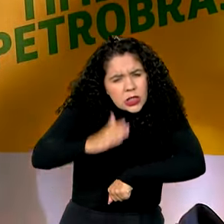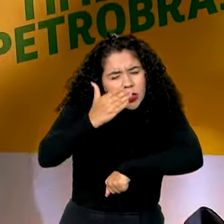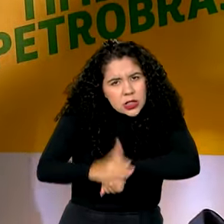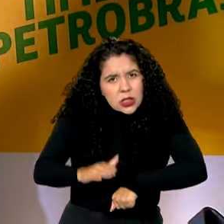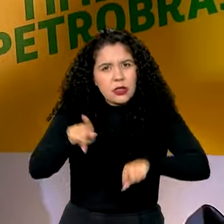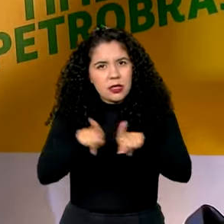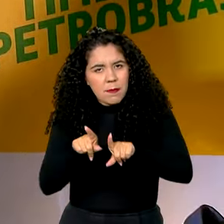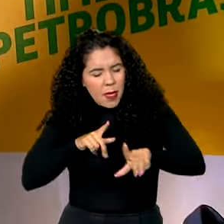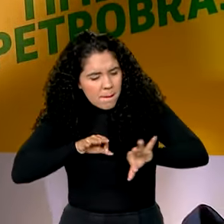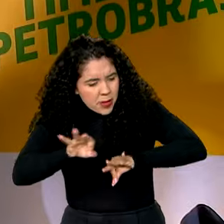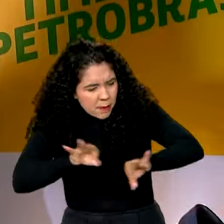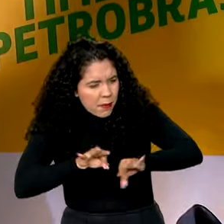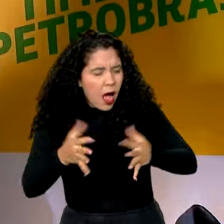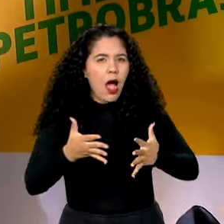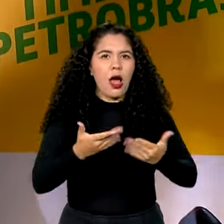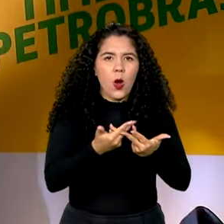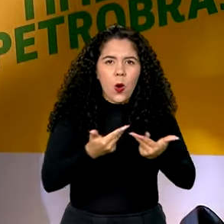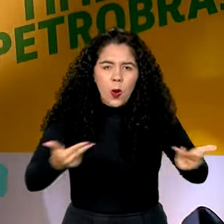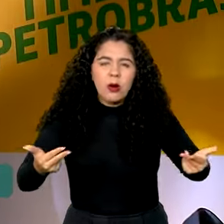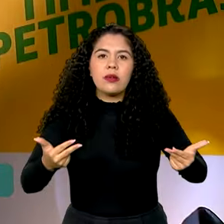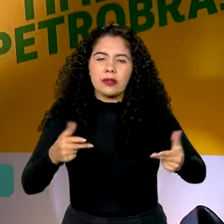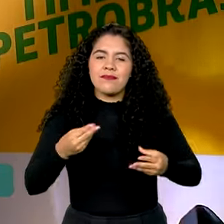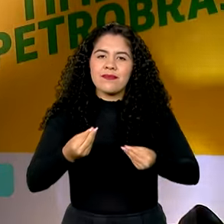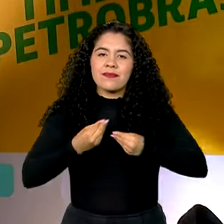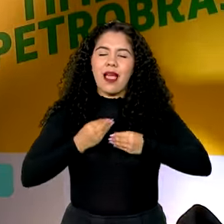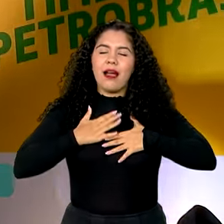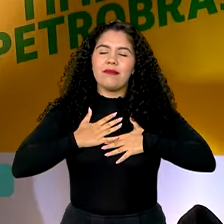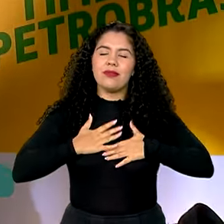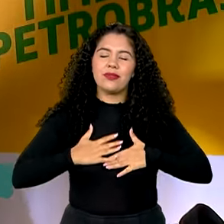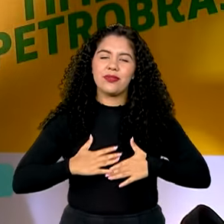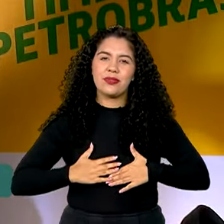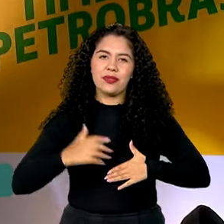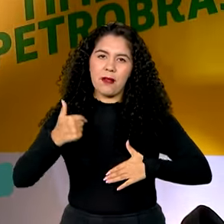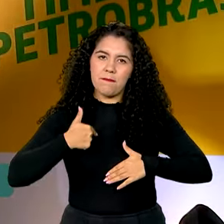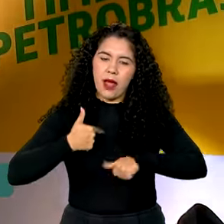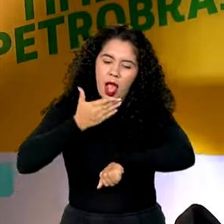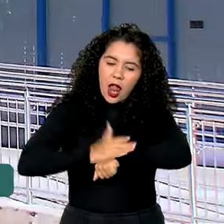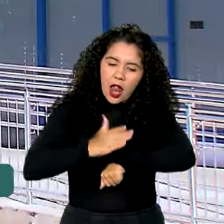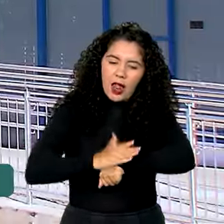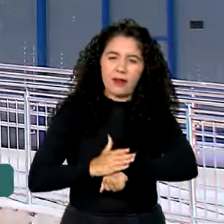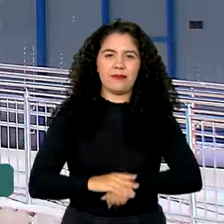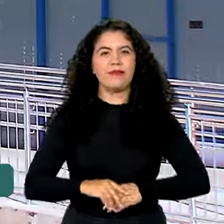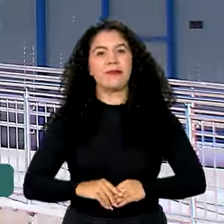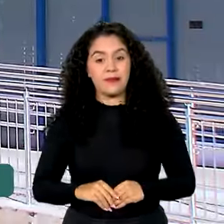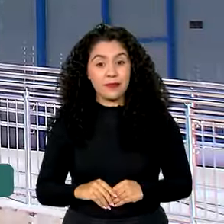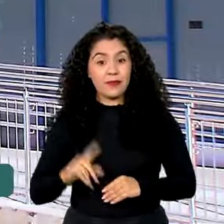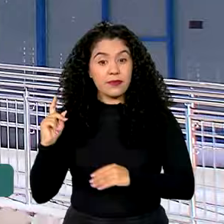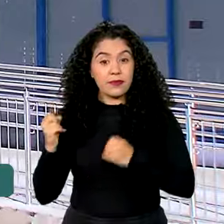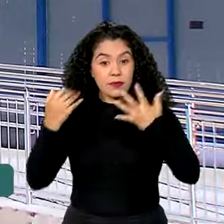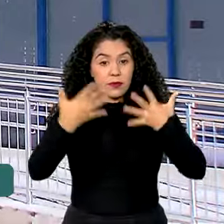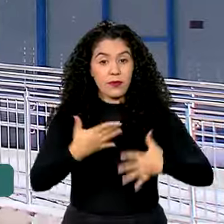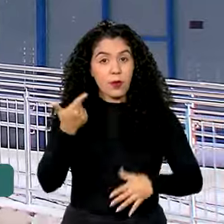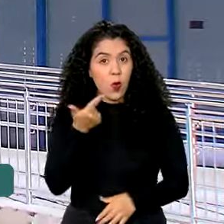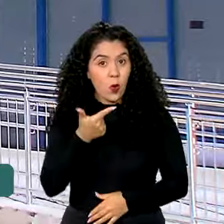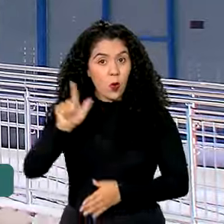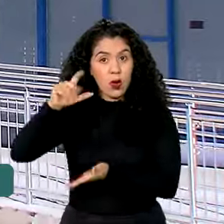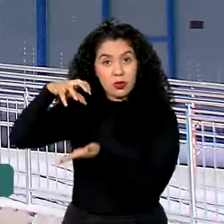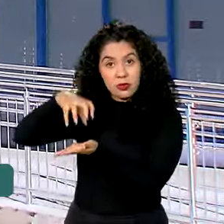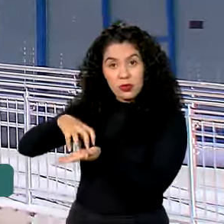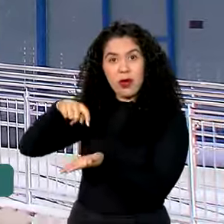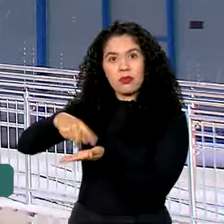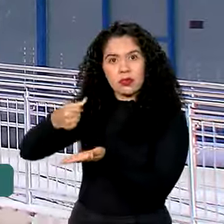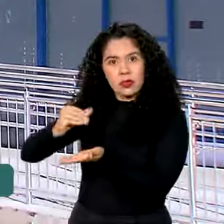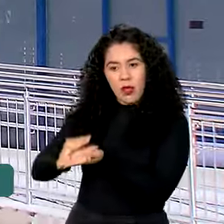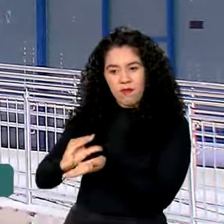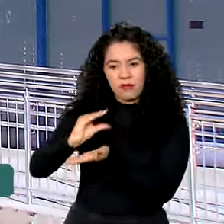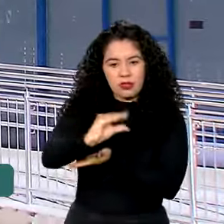nossa preparação. Então deixa a gente muito tranquilo para fazer o nosso trabalho muito bem feito. Outra estatal que tem investido no esporte